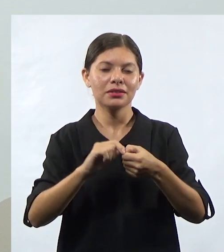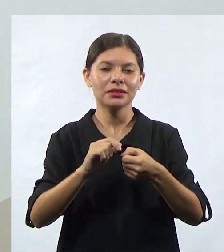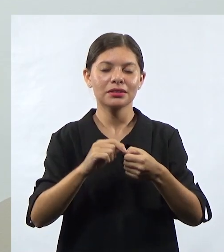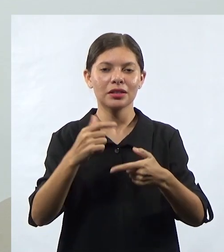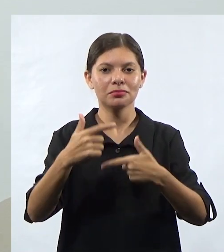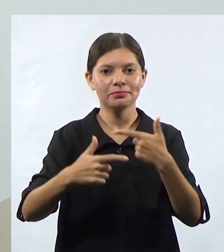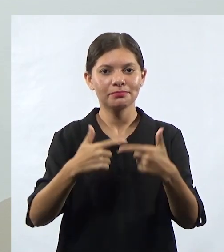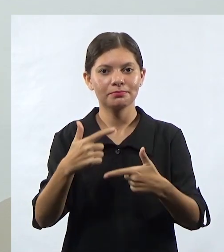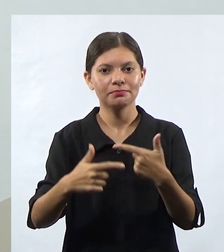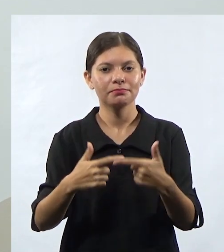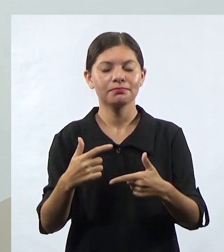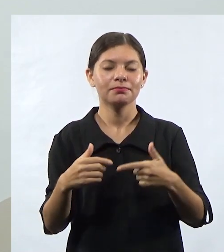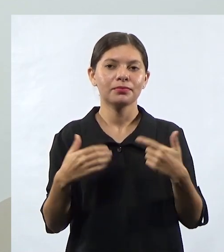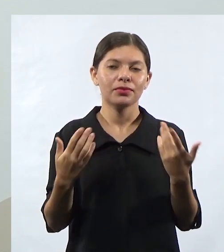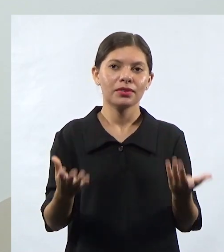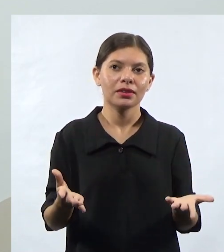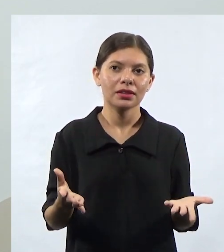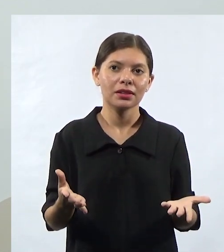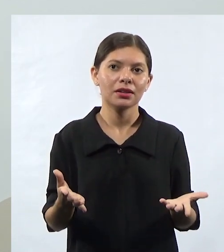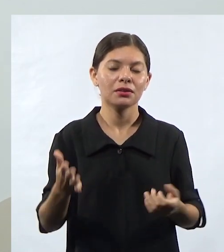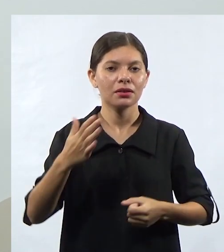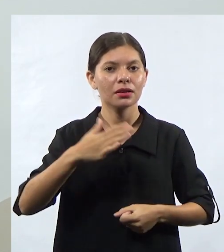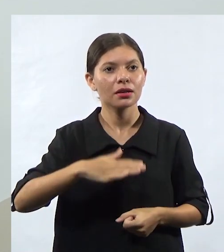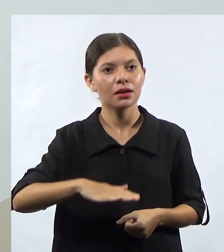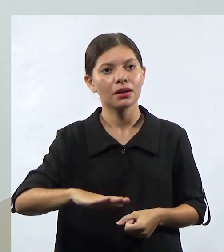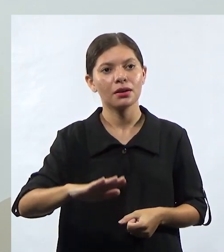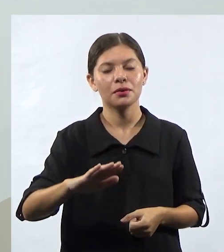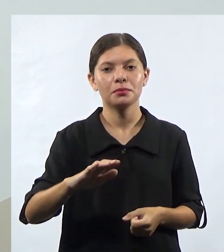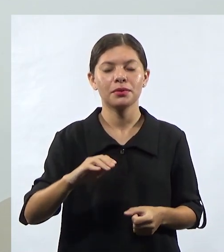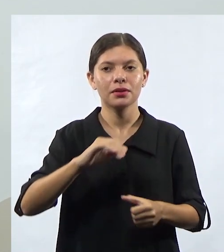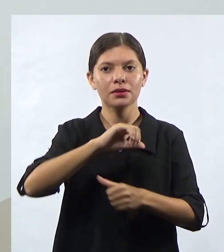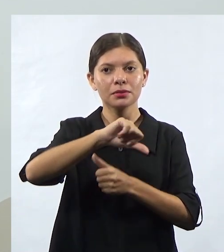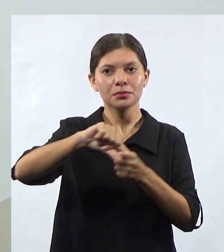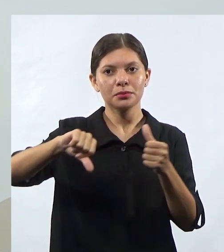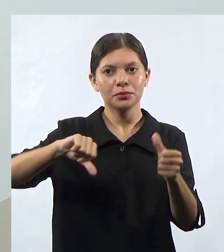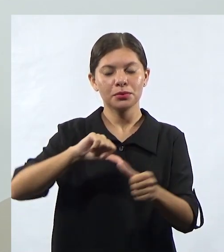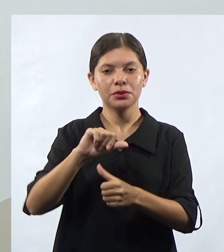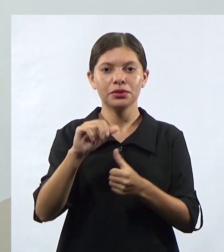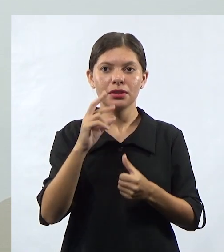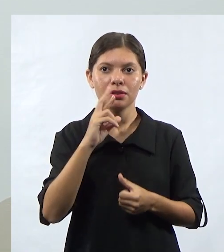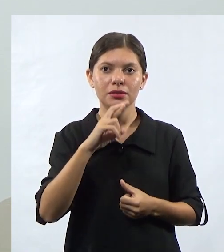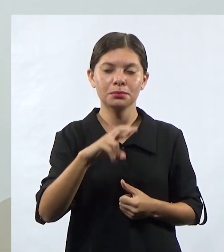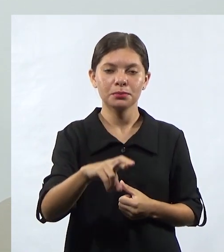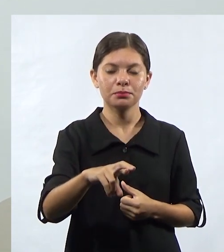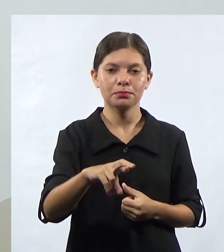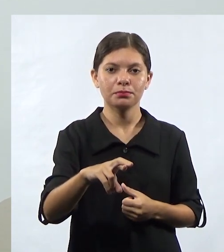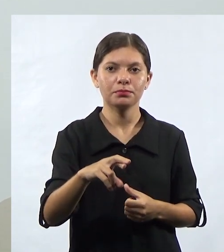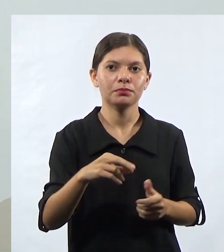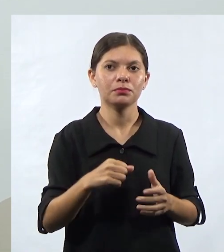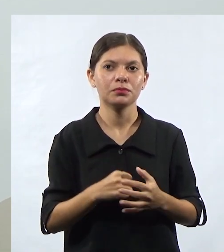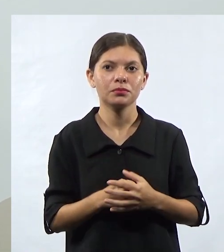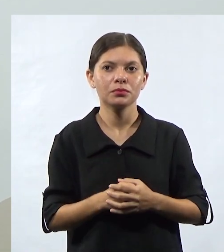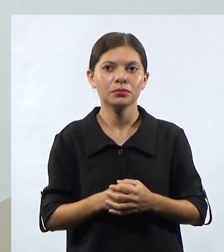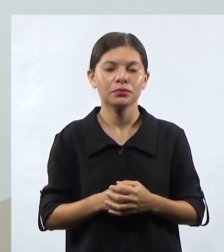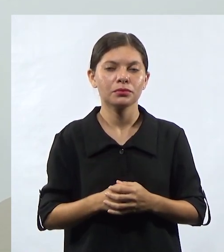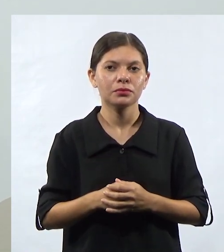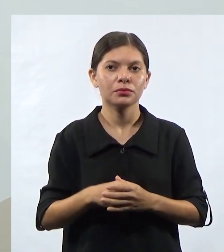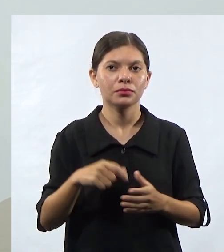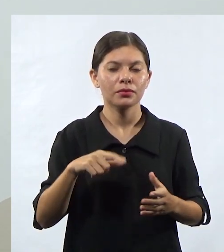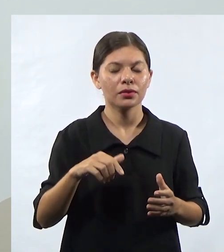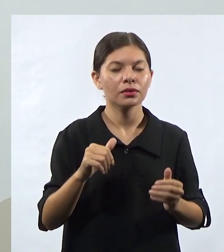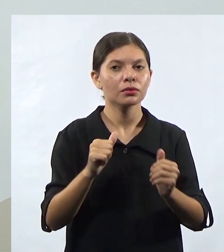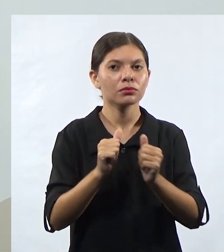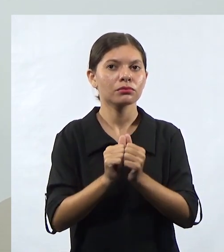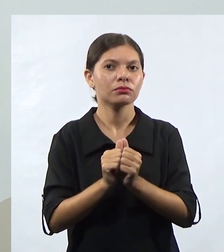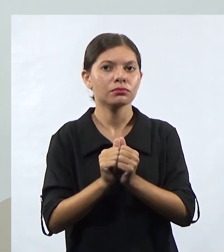trabalho. Então, né, muita cautela em transformar essas respostas nesse